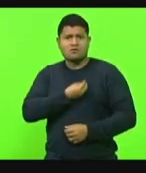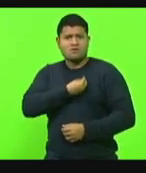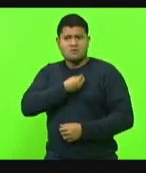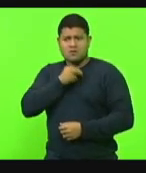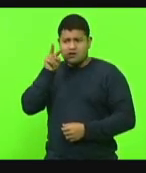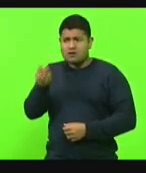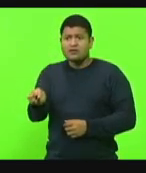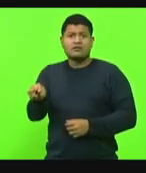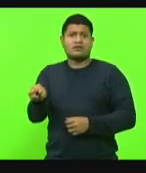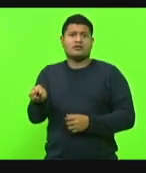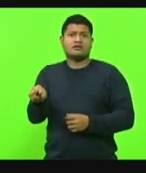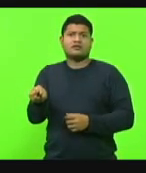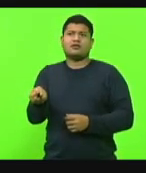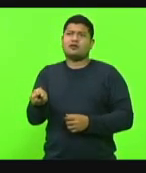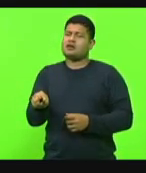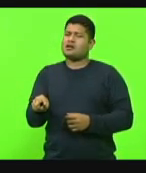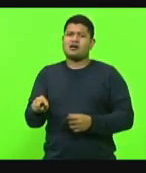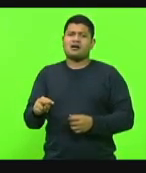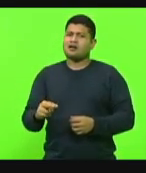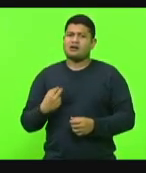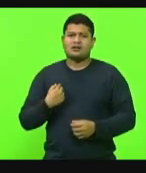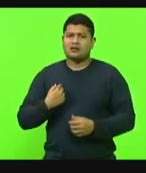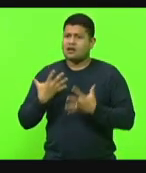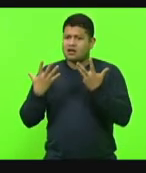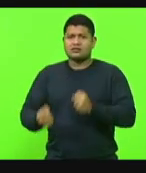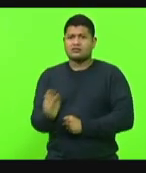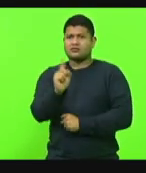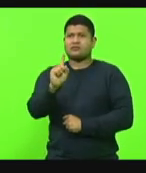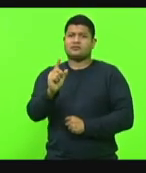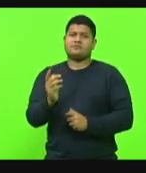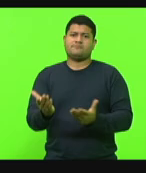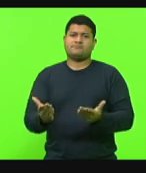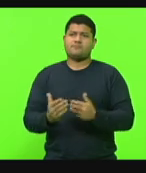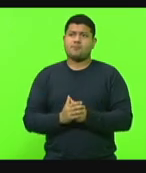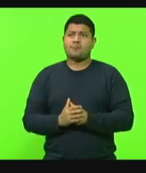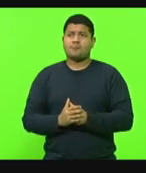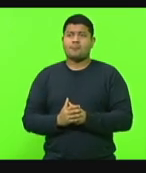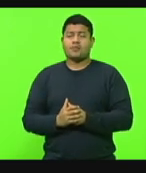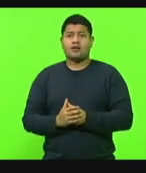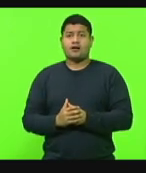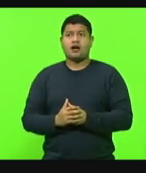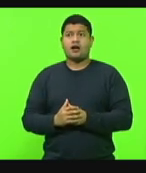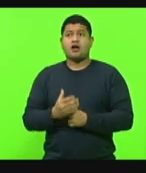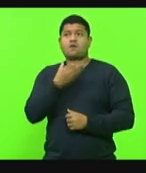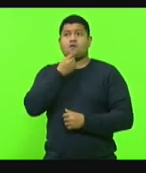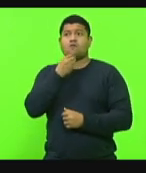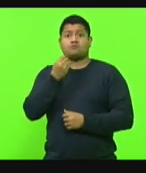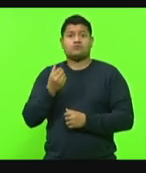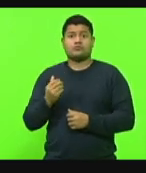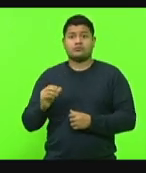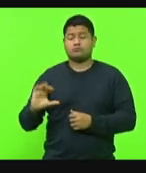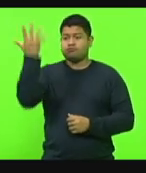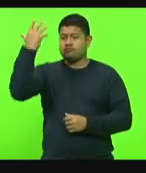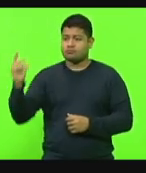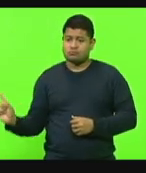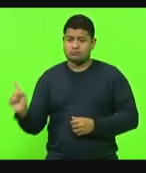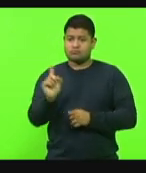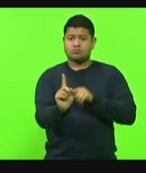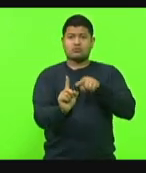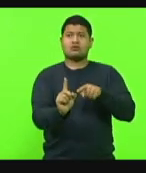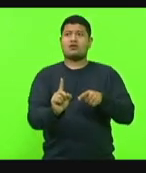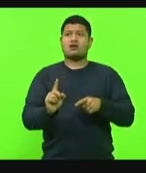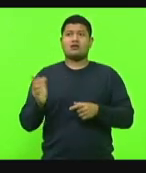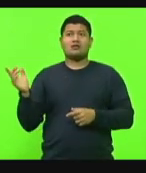ali. Olha ali, algemar. Aí aparece do nada um cara ali com um revólver na mão, uma pistola ali, ó.